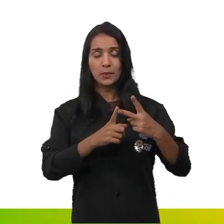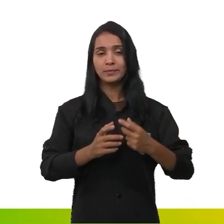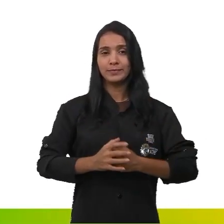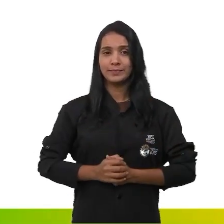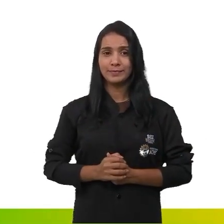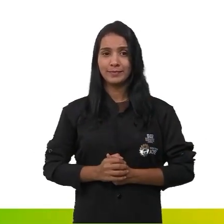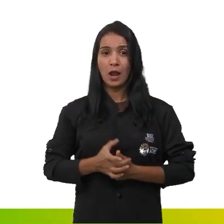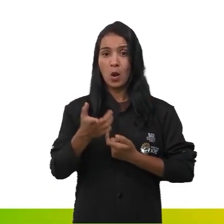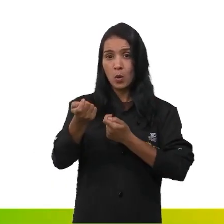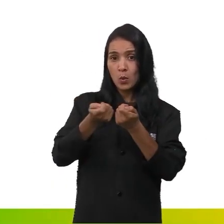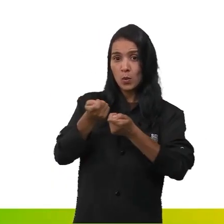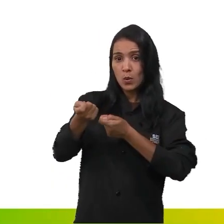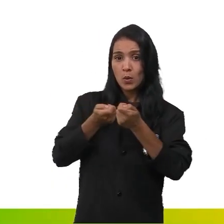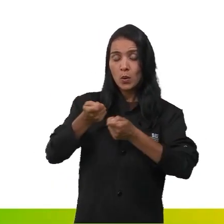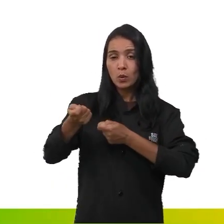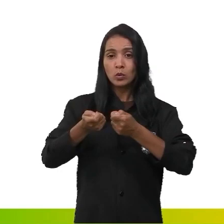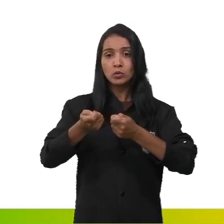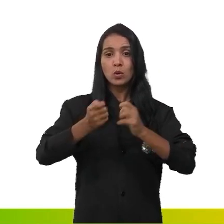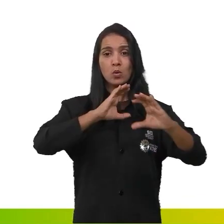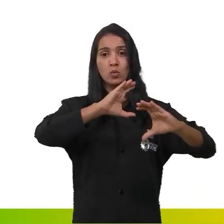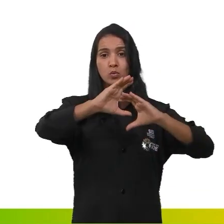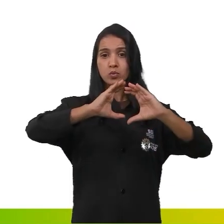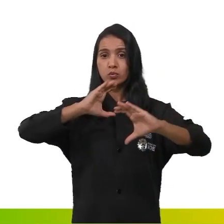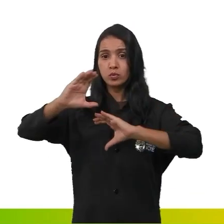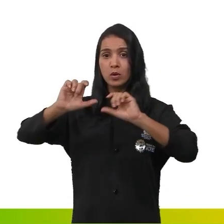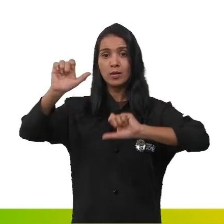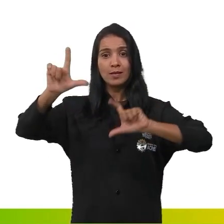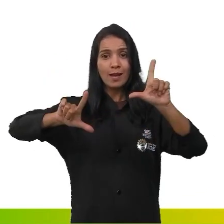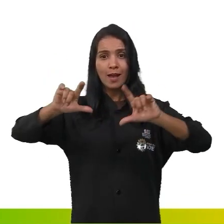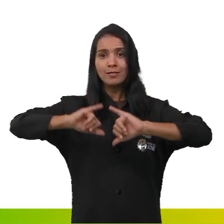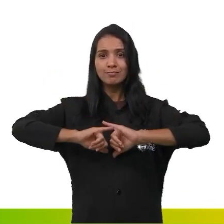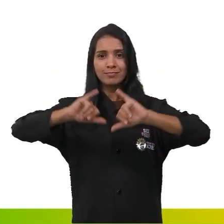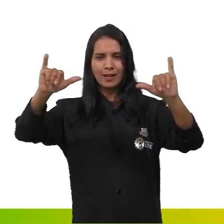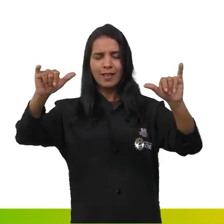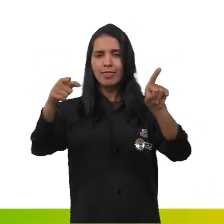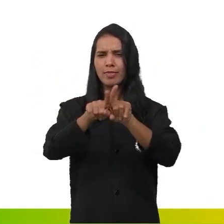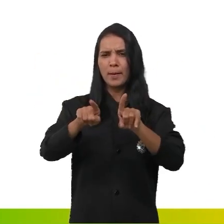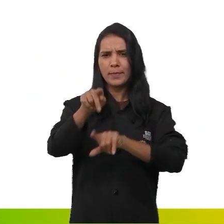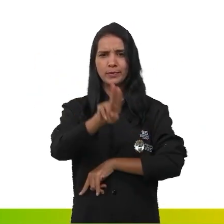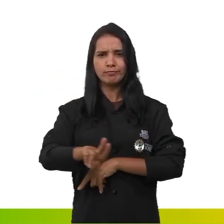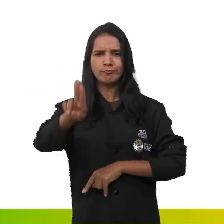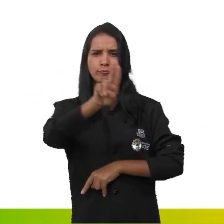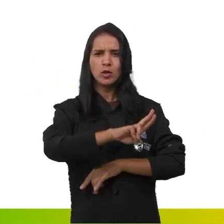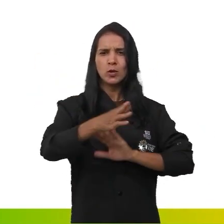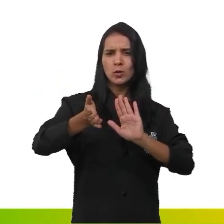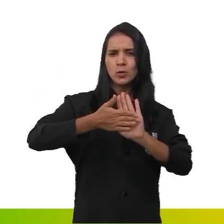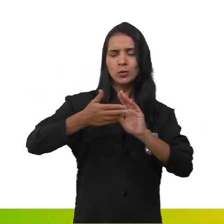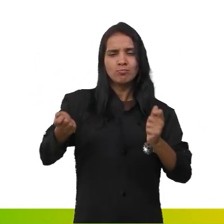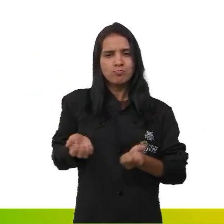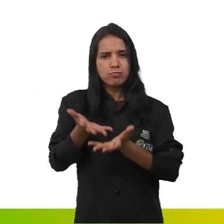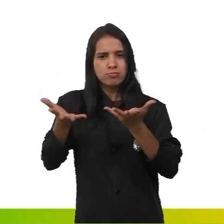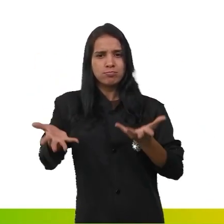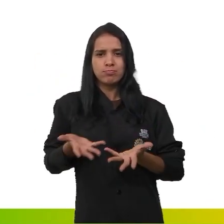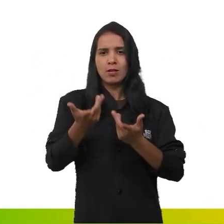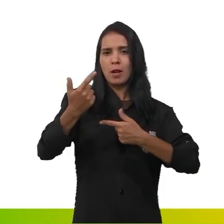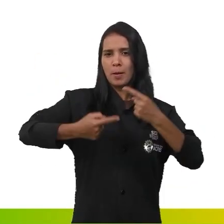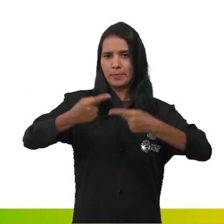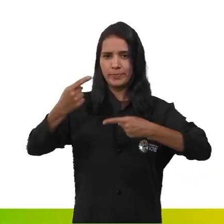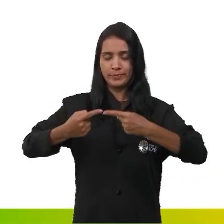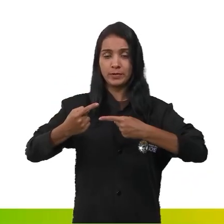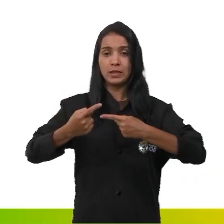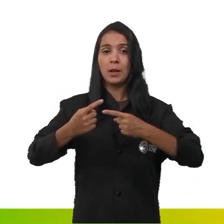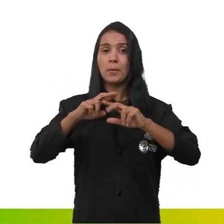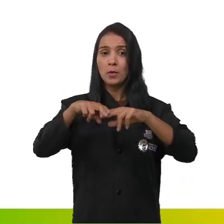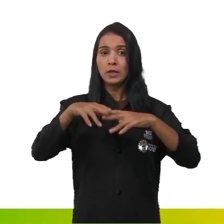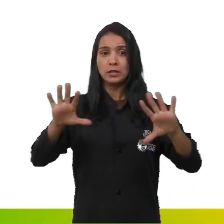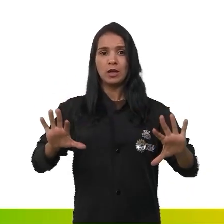populismo, controle dos meios de comunicação e uso da propaganda política. Esses dois aqui estão interligados. Então, o controle